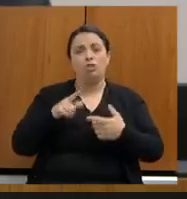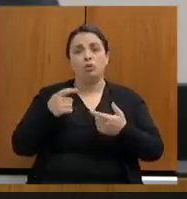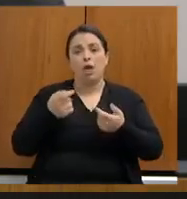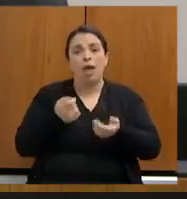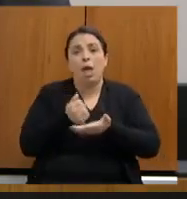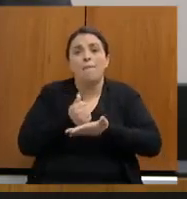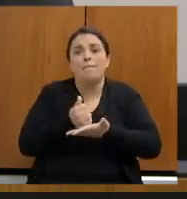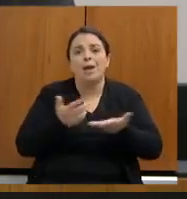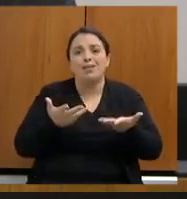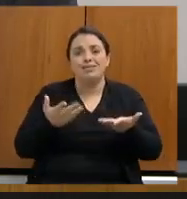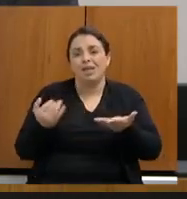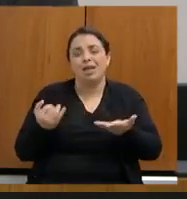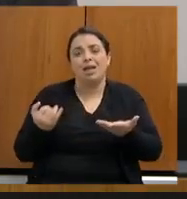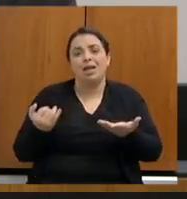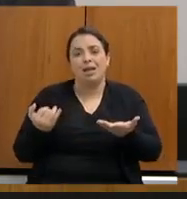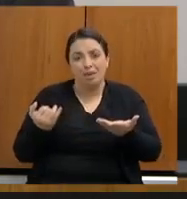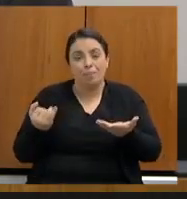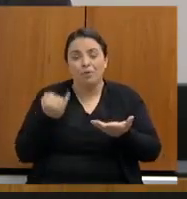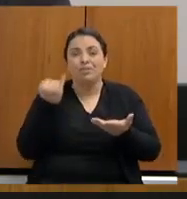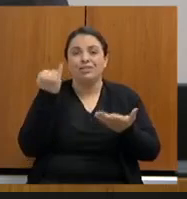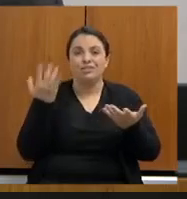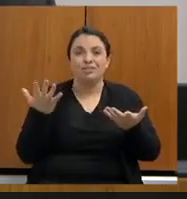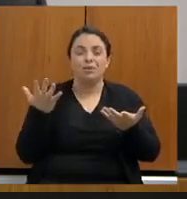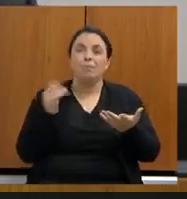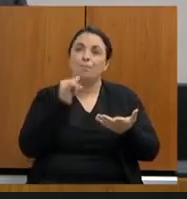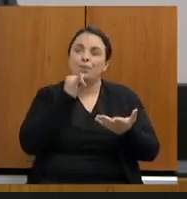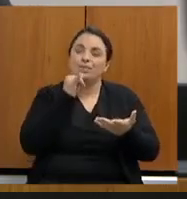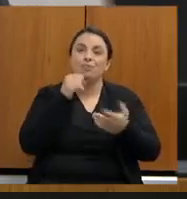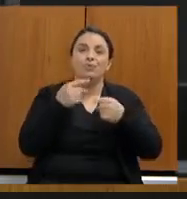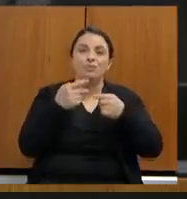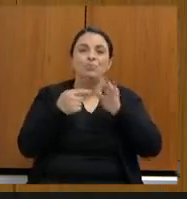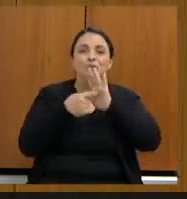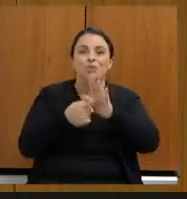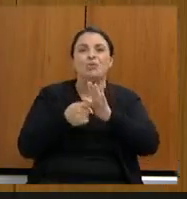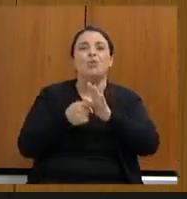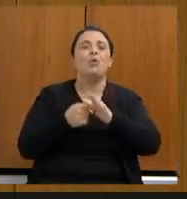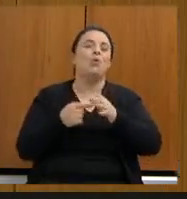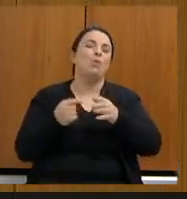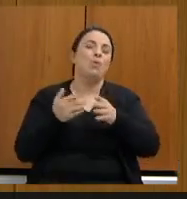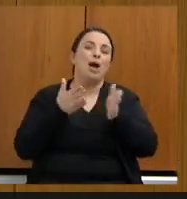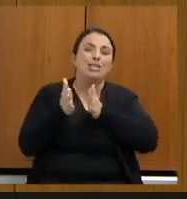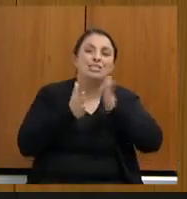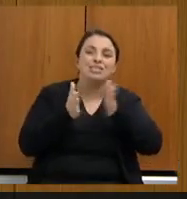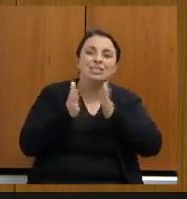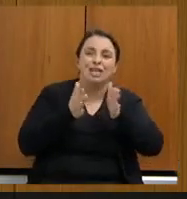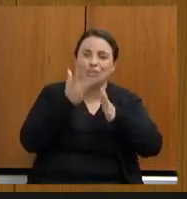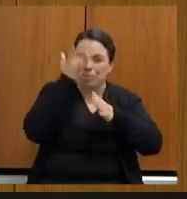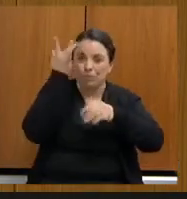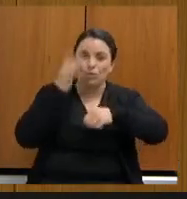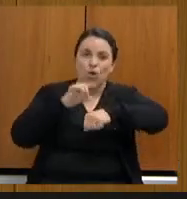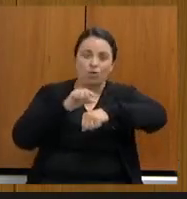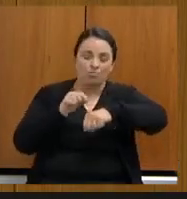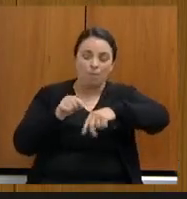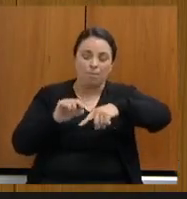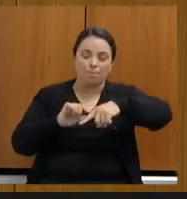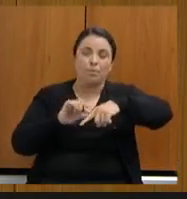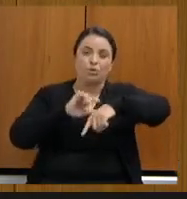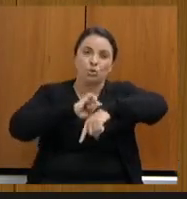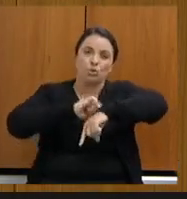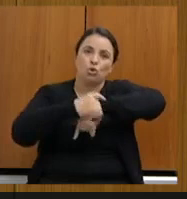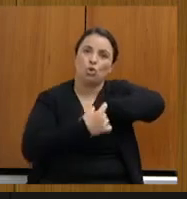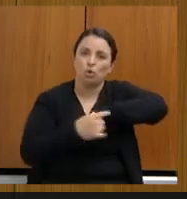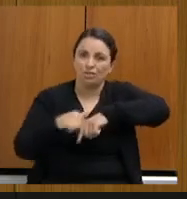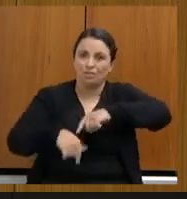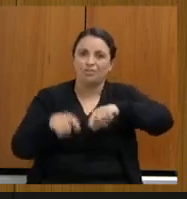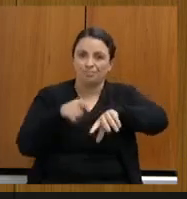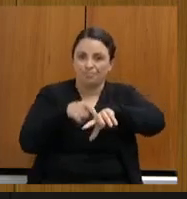acesso imediato a senha dos tornozelos a polícia civil a polícia militar uma medida imediata que eu sou deu efetividade à lei que